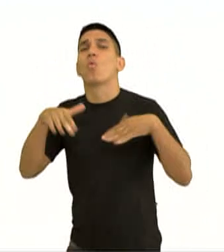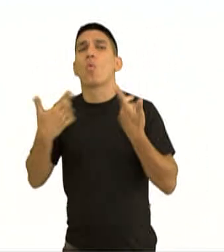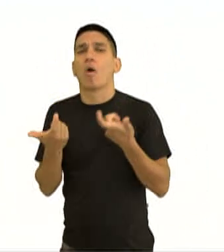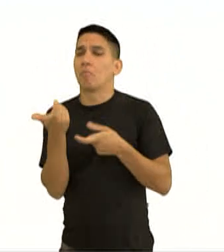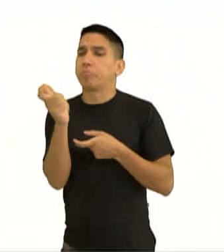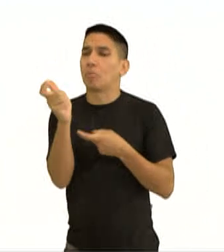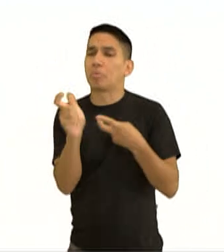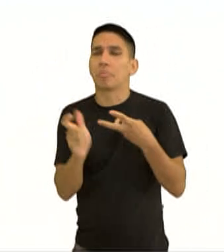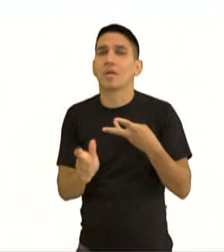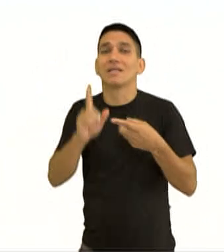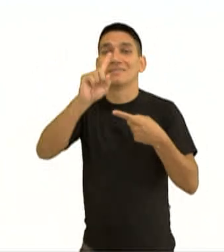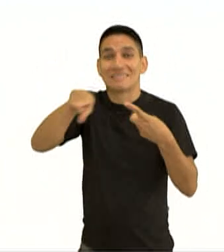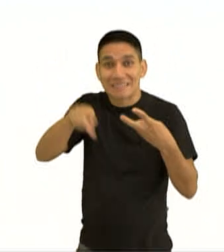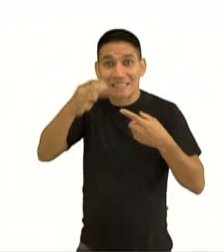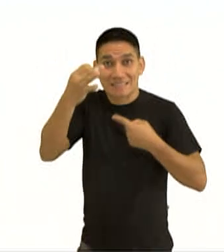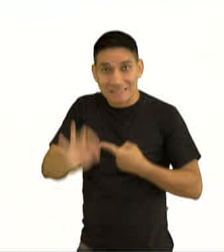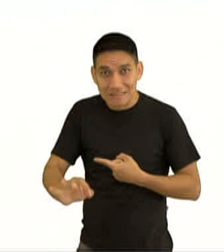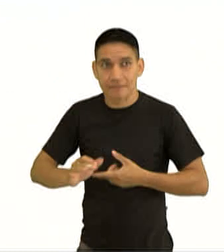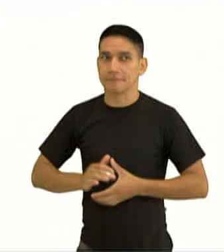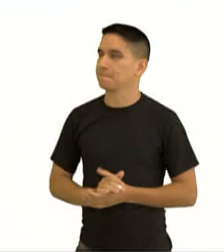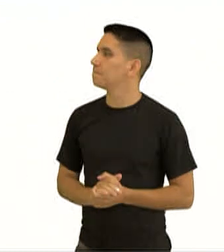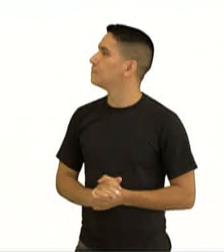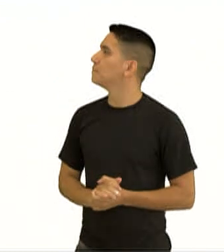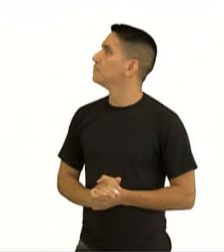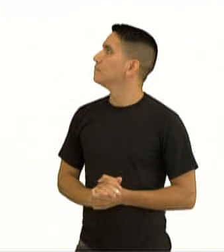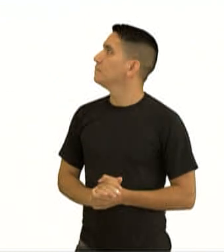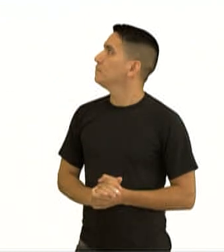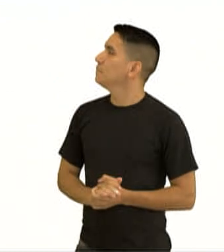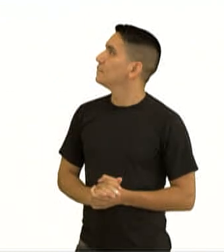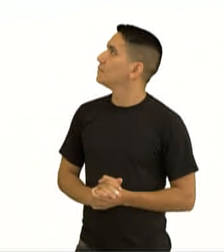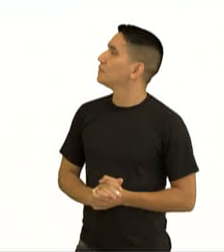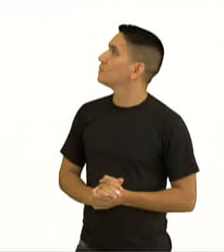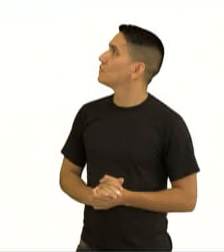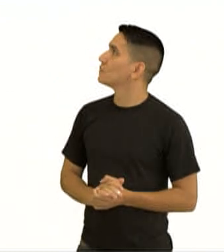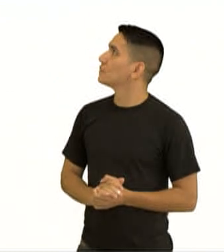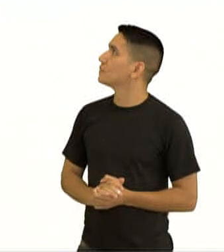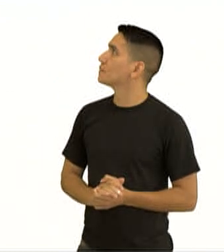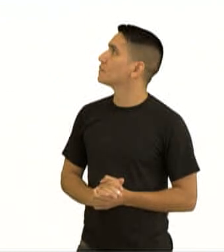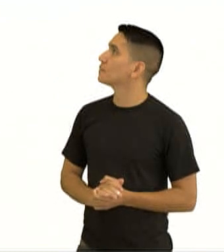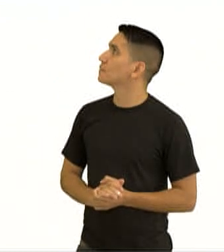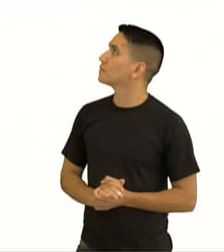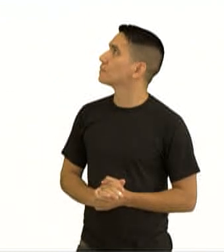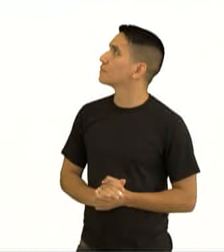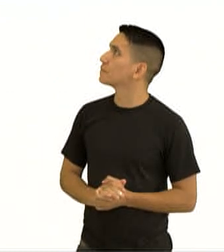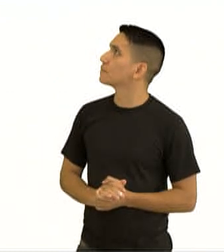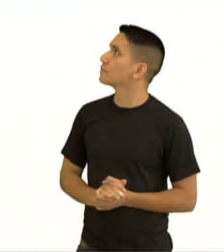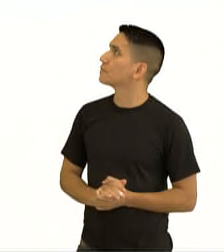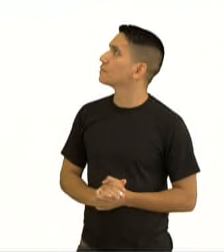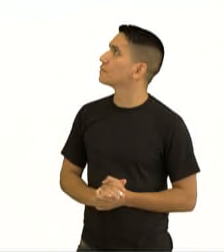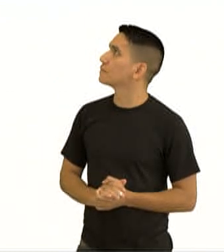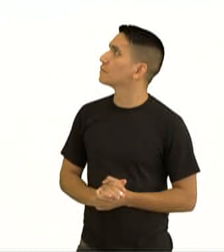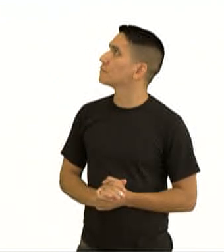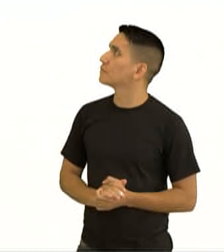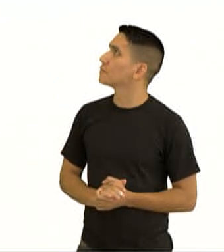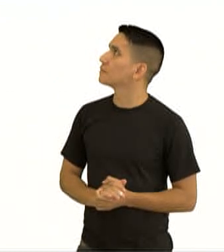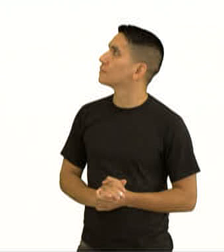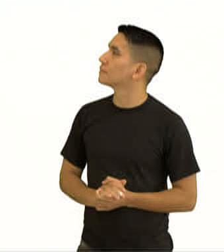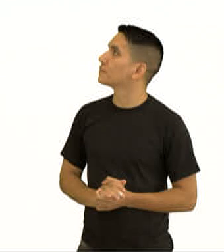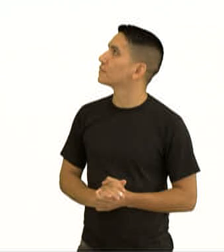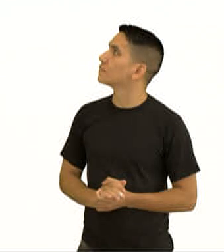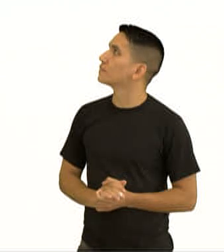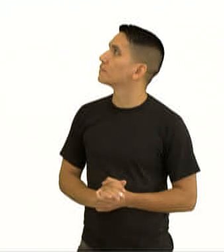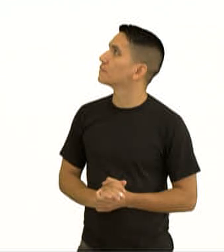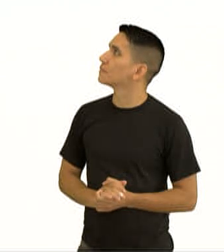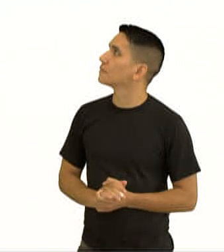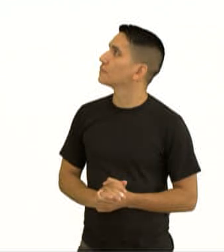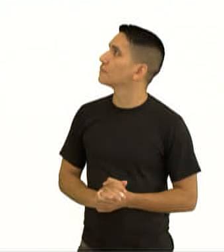correta. These crowded slum communities are becoming unlikely stops for visitors. Foreign